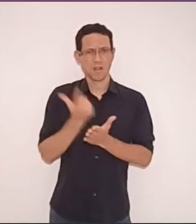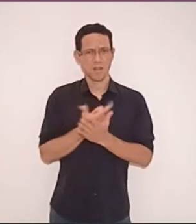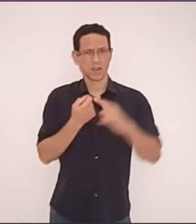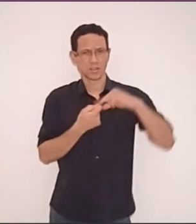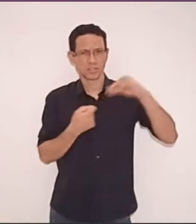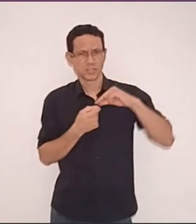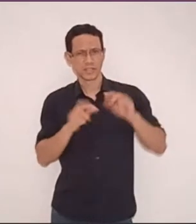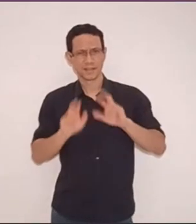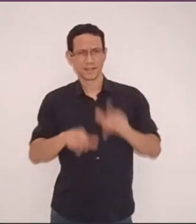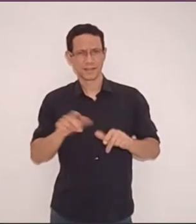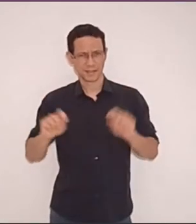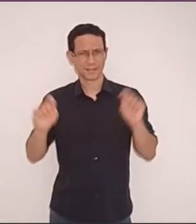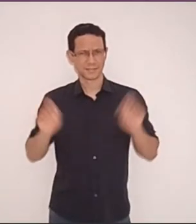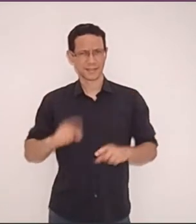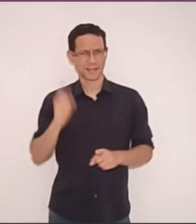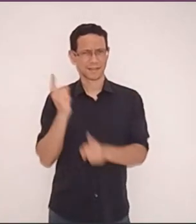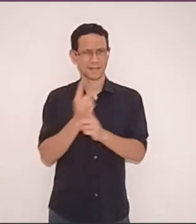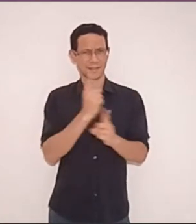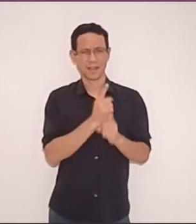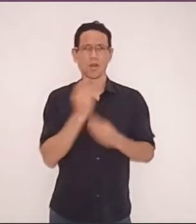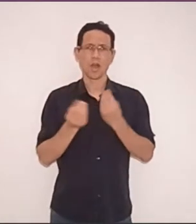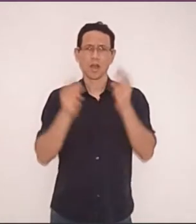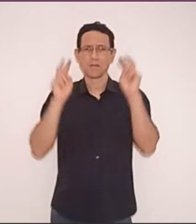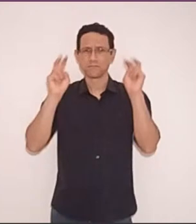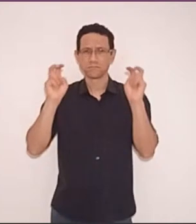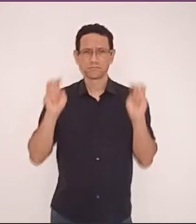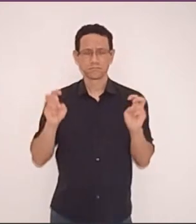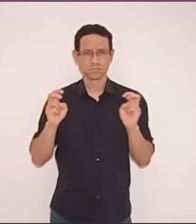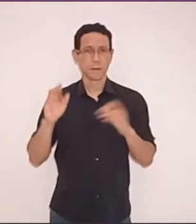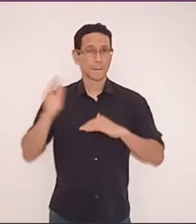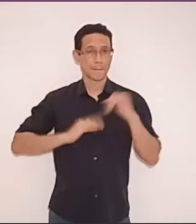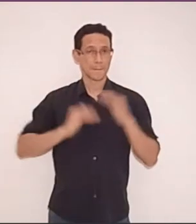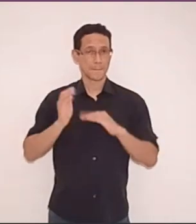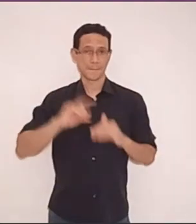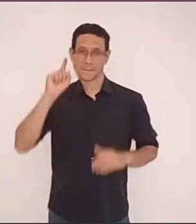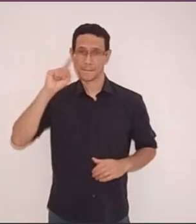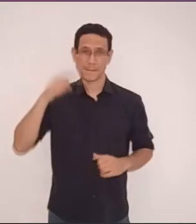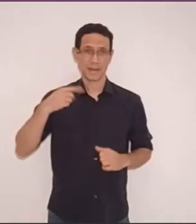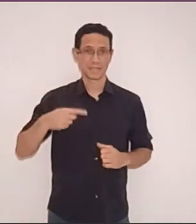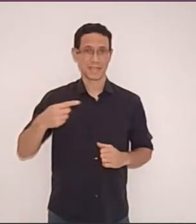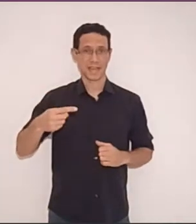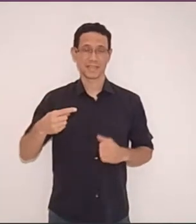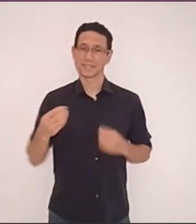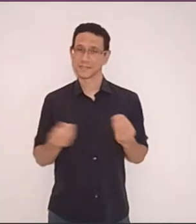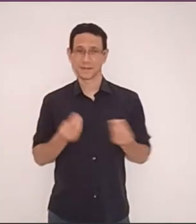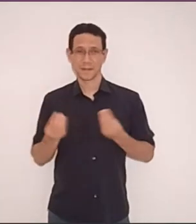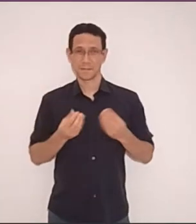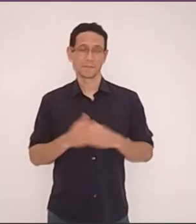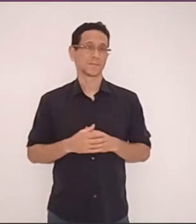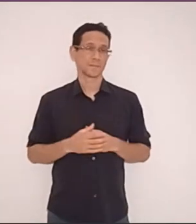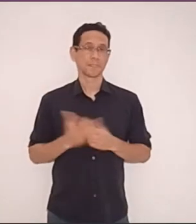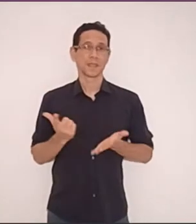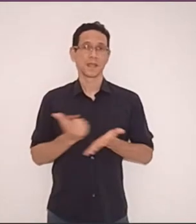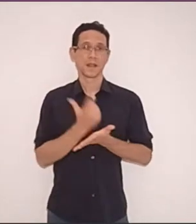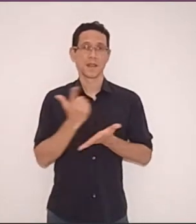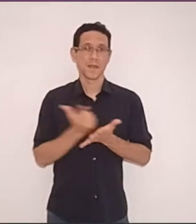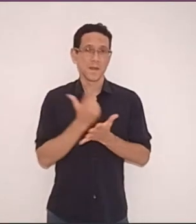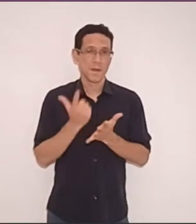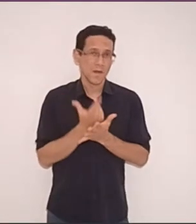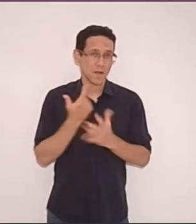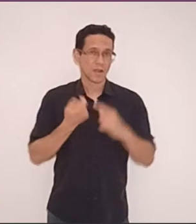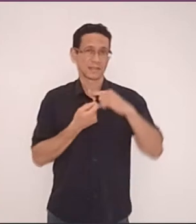a fim de trazer essa cosmologia para as nossas práticas diárias além de livros